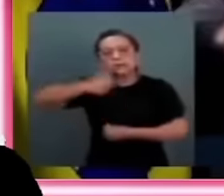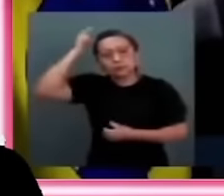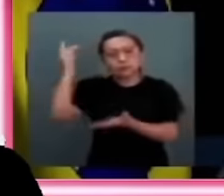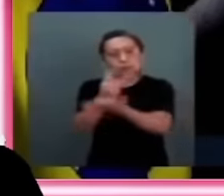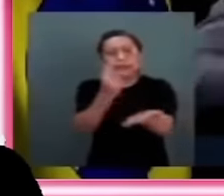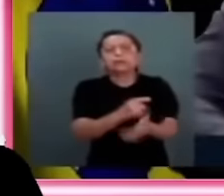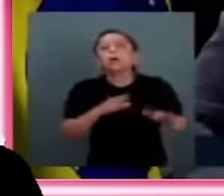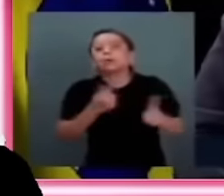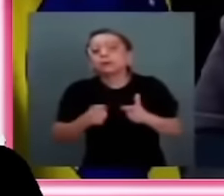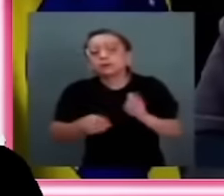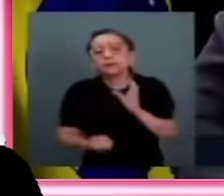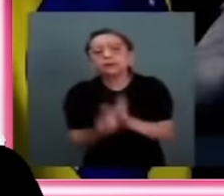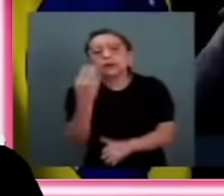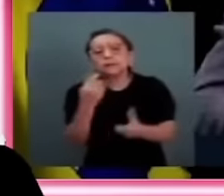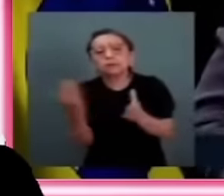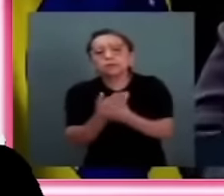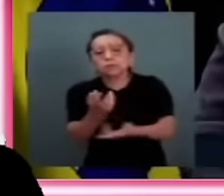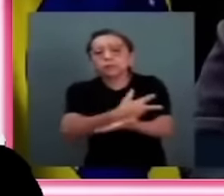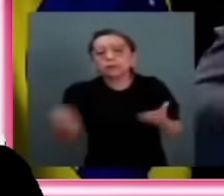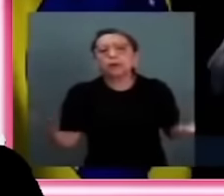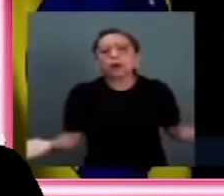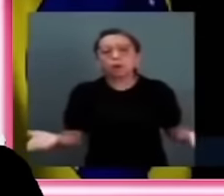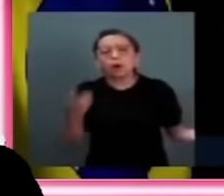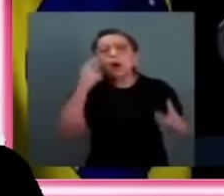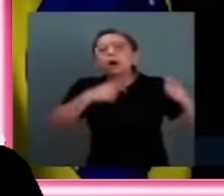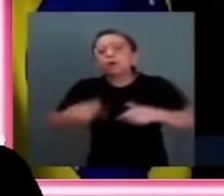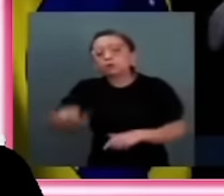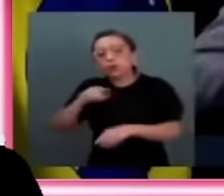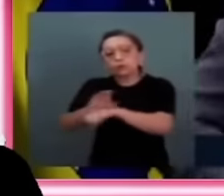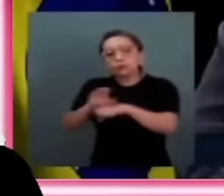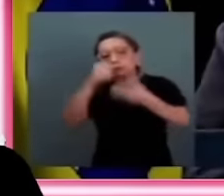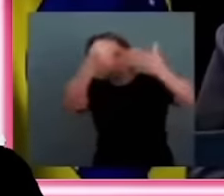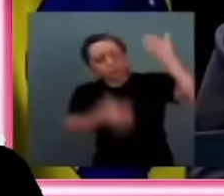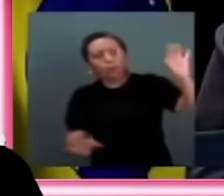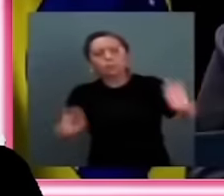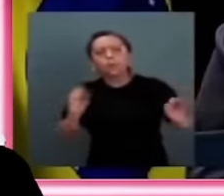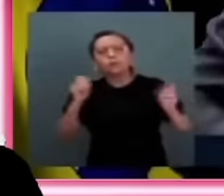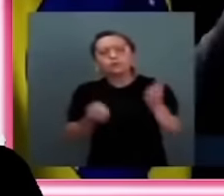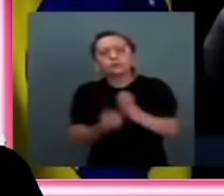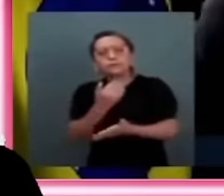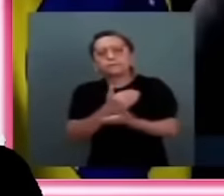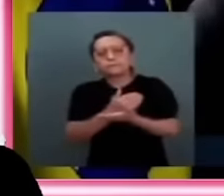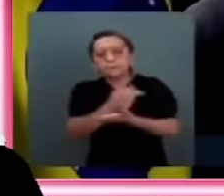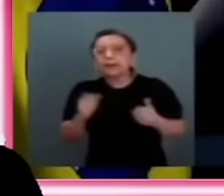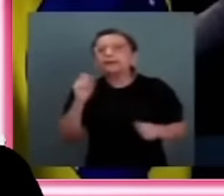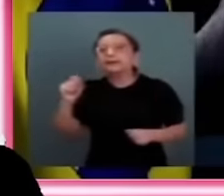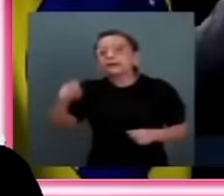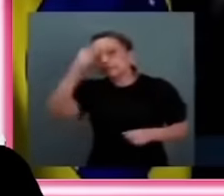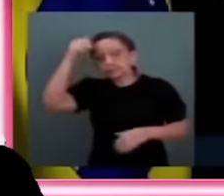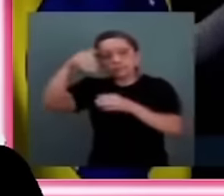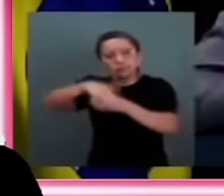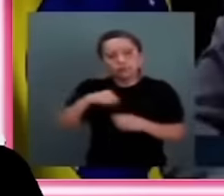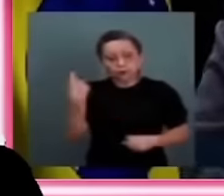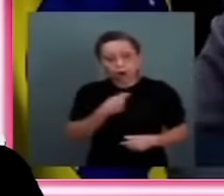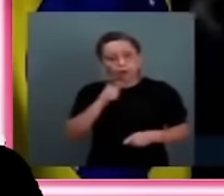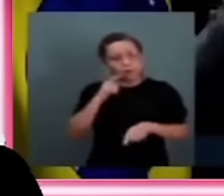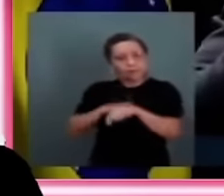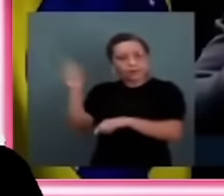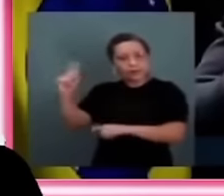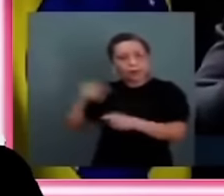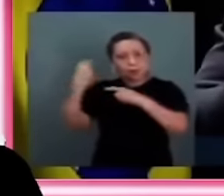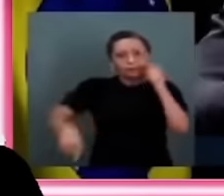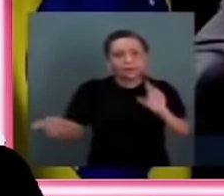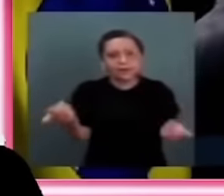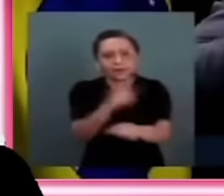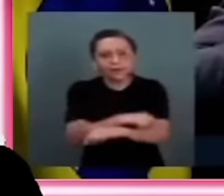qual que é o problema de abrir o impitma qual que é o problema Aonde que a constituição fala que a gente não pode abrir o impitma aqui quem foi eleito pelo povo aqui fomos nós não foi foi vocês não